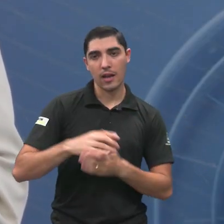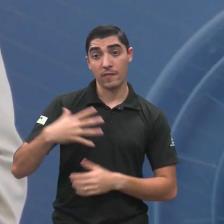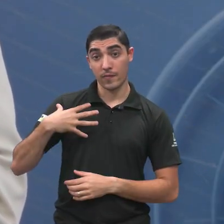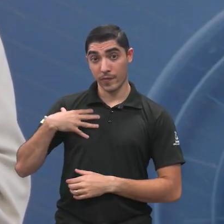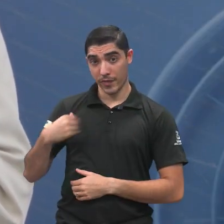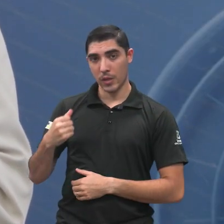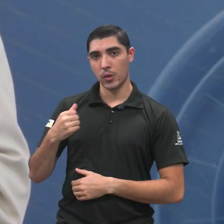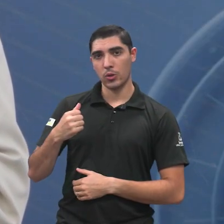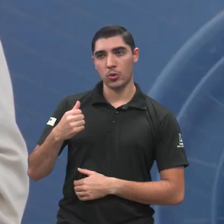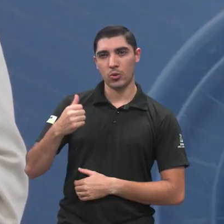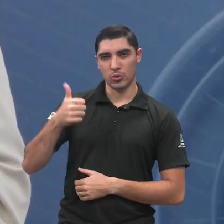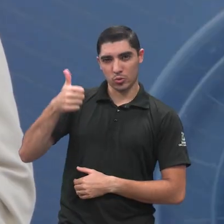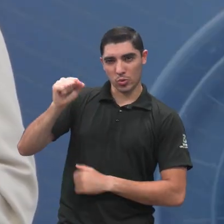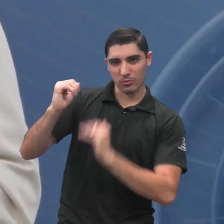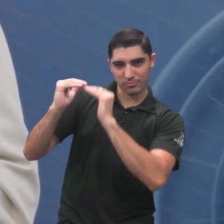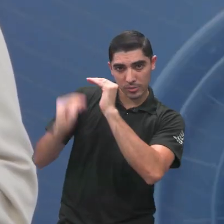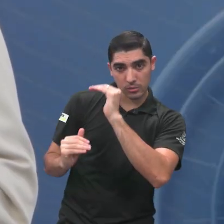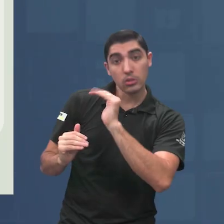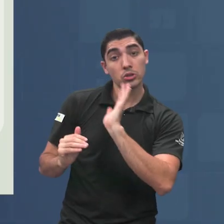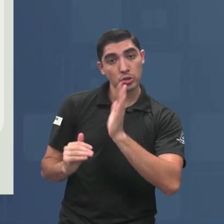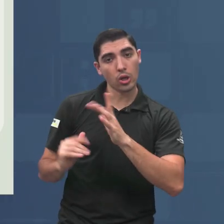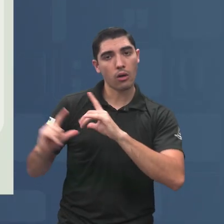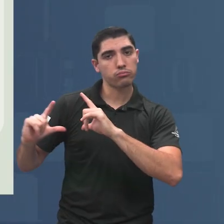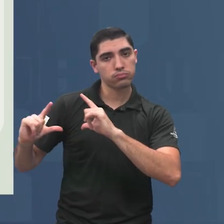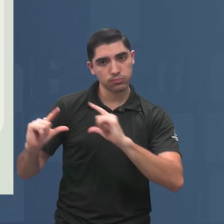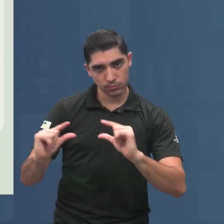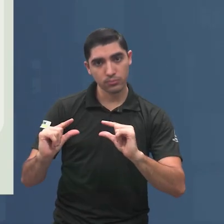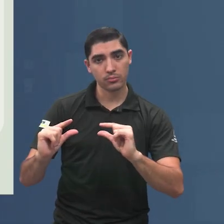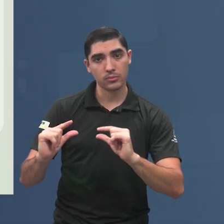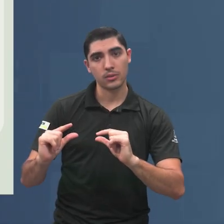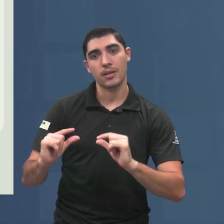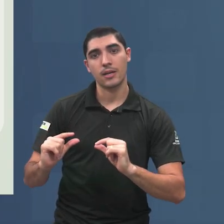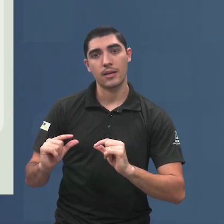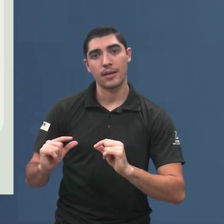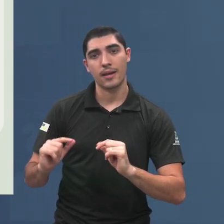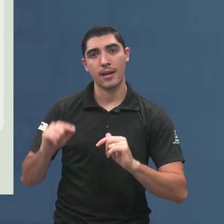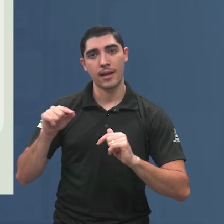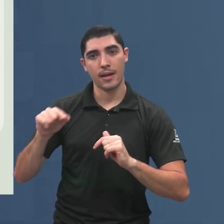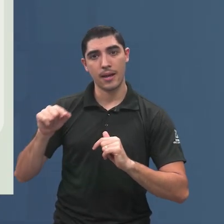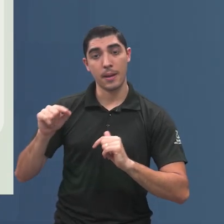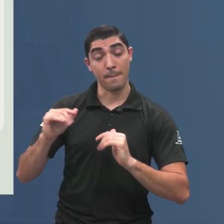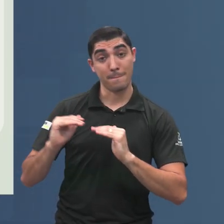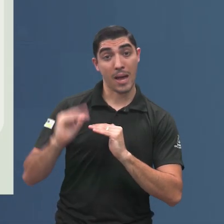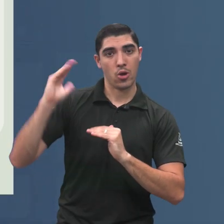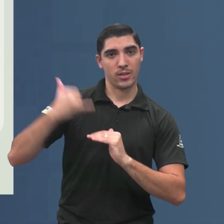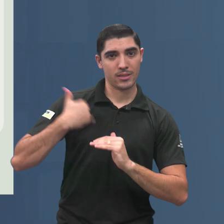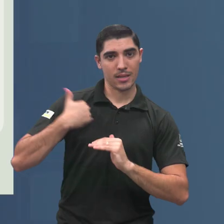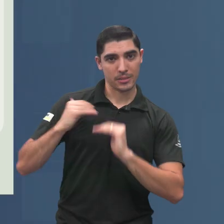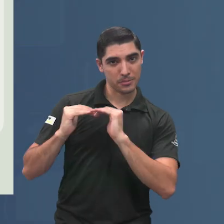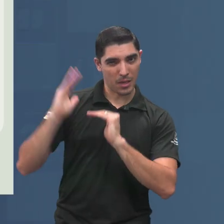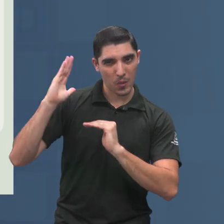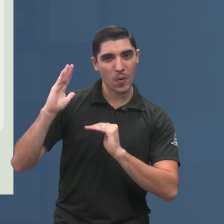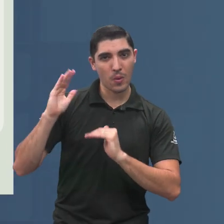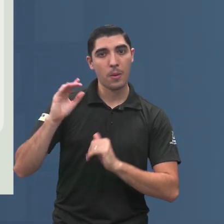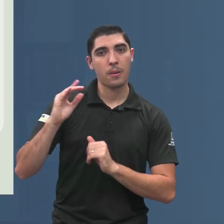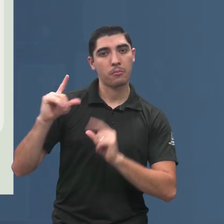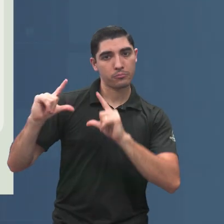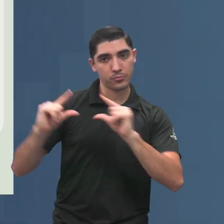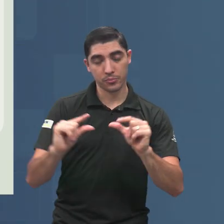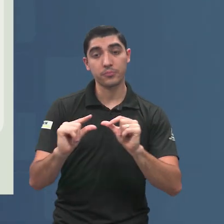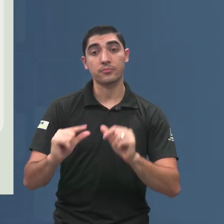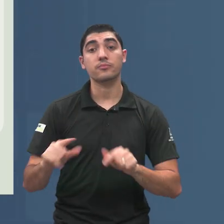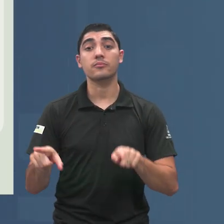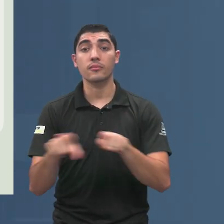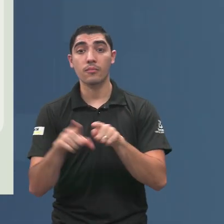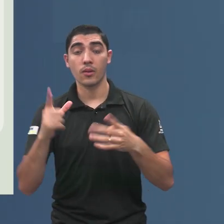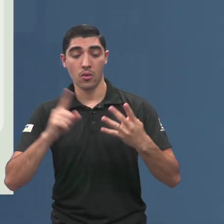idade diminuíram ao longo do tempo, né? Chegando a 16,1% em 2023. E o grupo